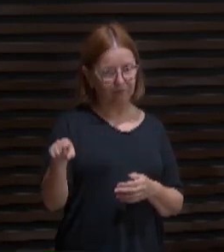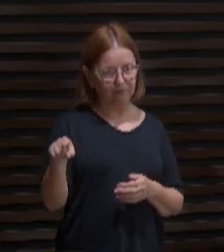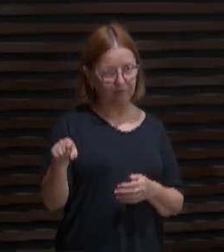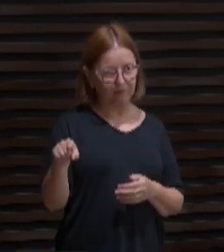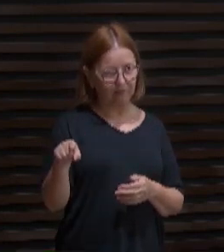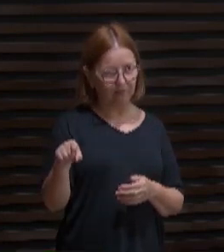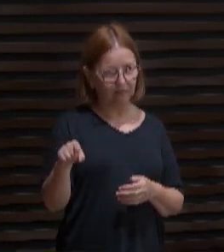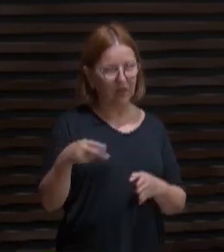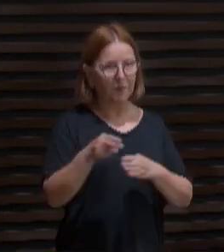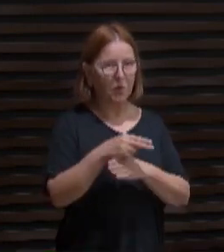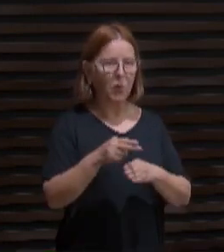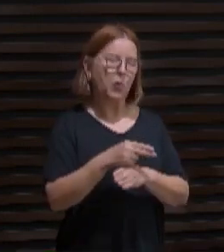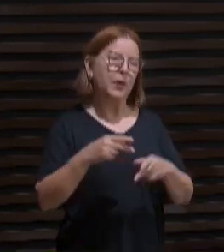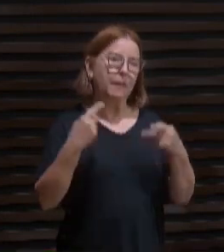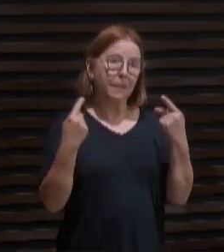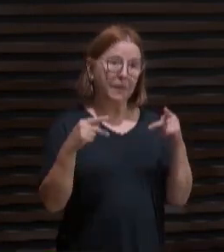procure pregadores